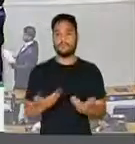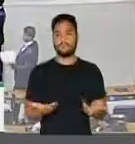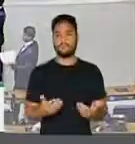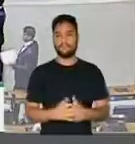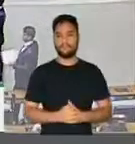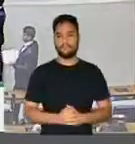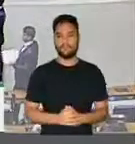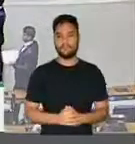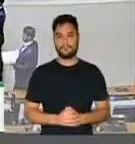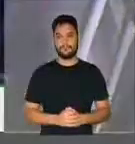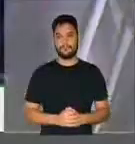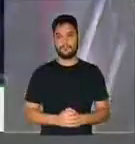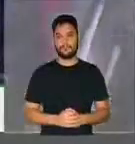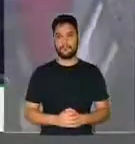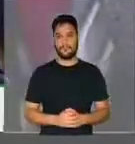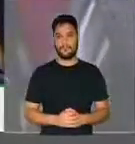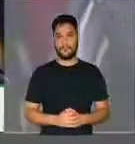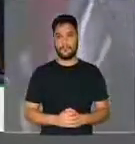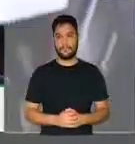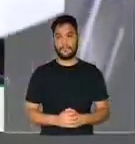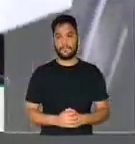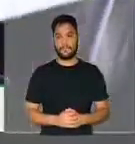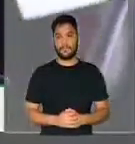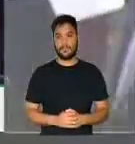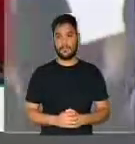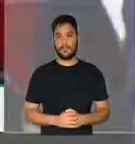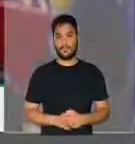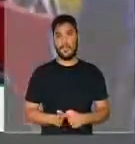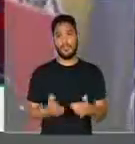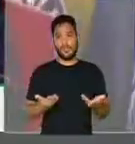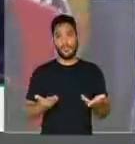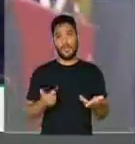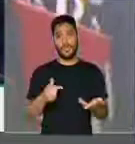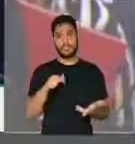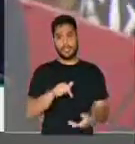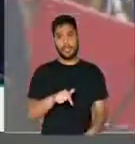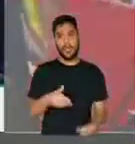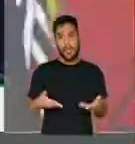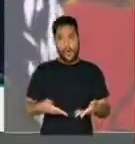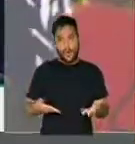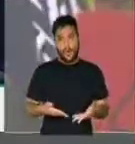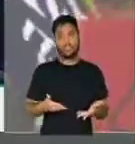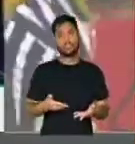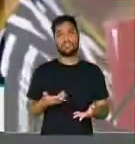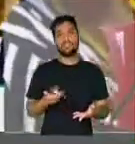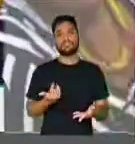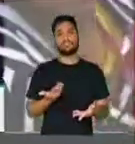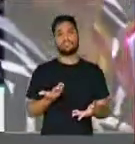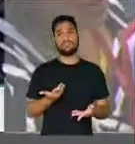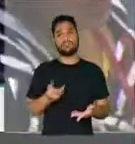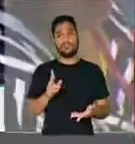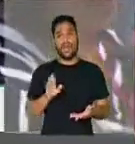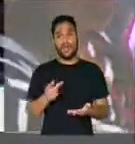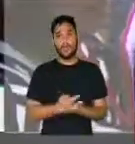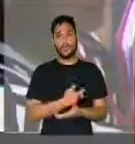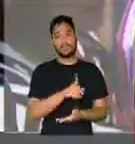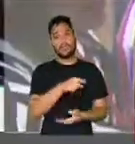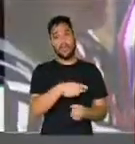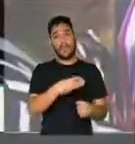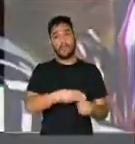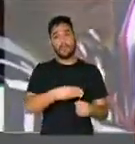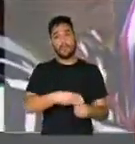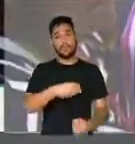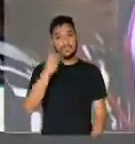Deputado Glauber Braga. Senhor presidente, fazer avaliação. Consideramos, inclusive, que hoje, depois do que aconteceu no município de